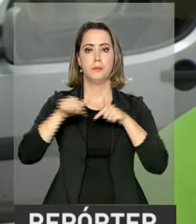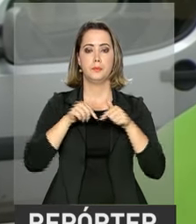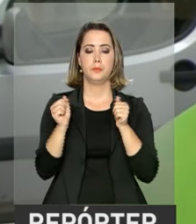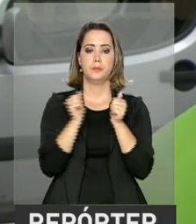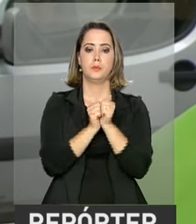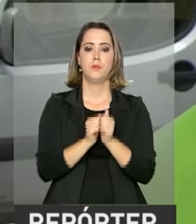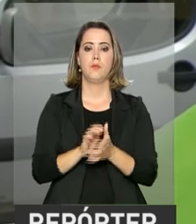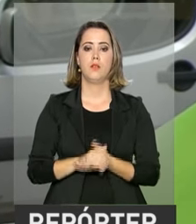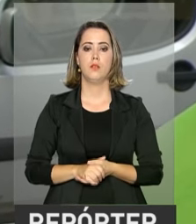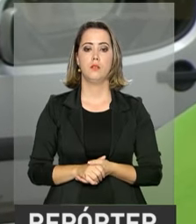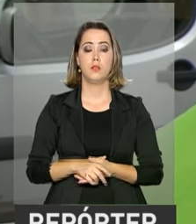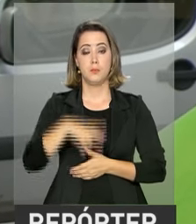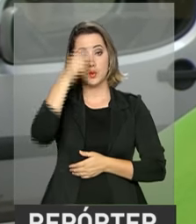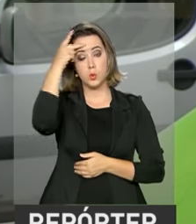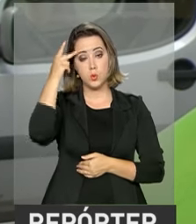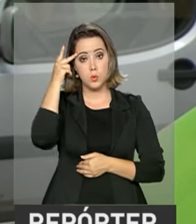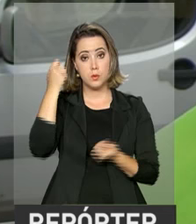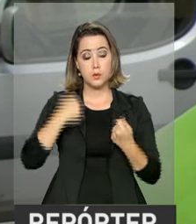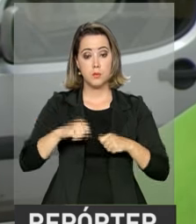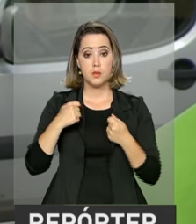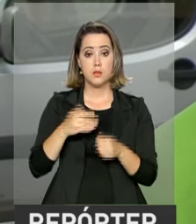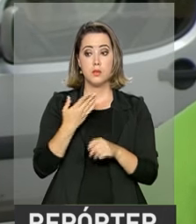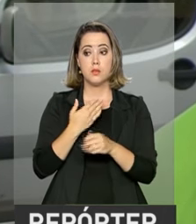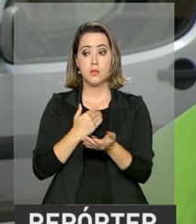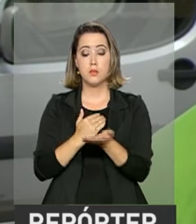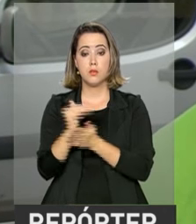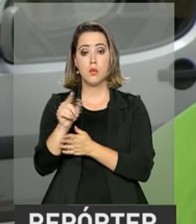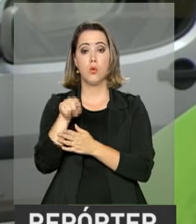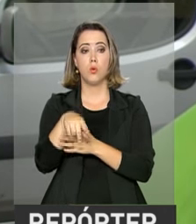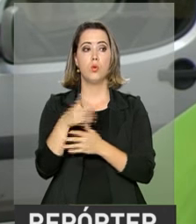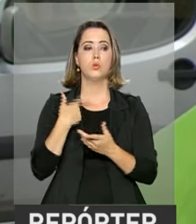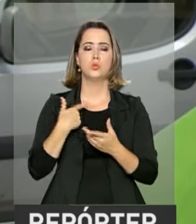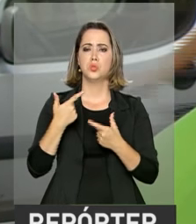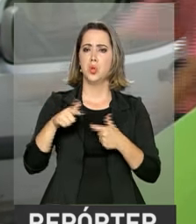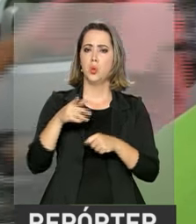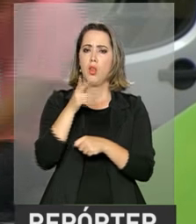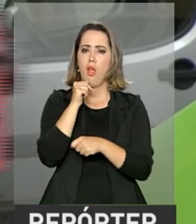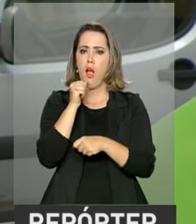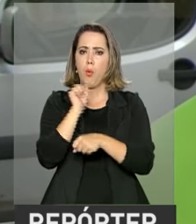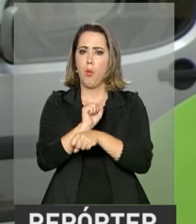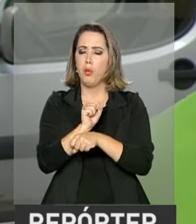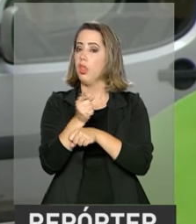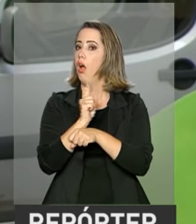pessoas não precisam, não devem mudar seus hábitos. Continue procurando os criadores, não deixando água parada.